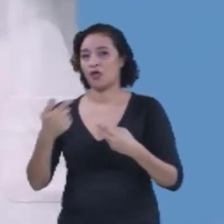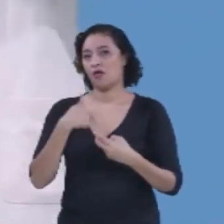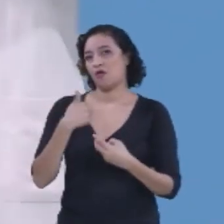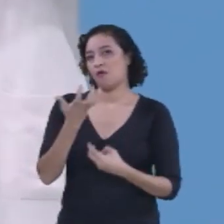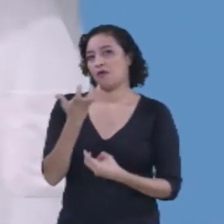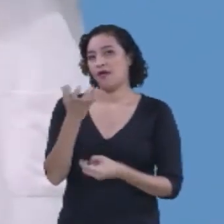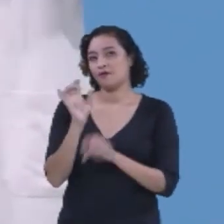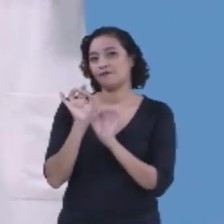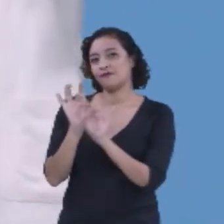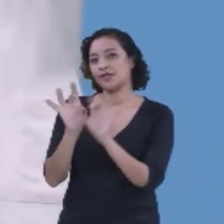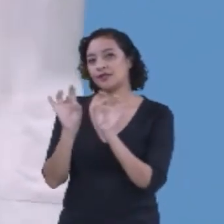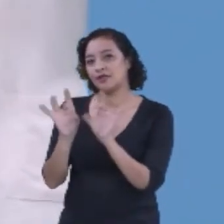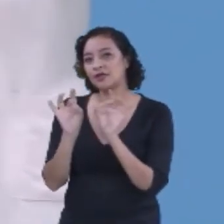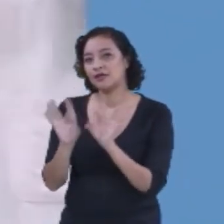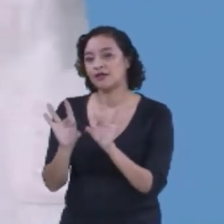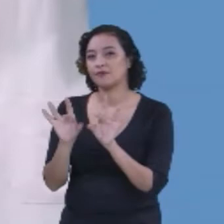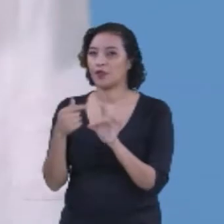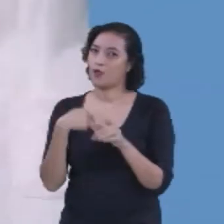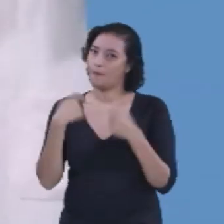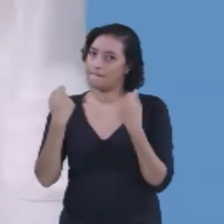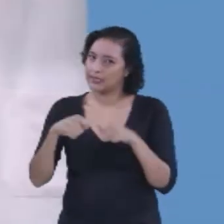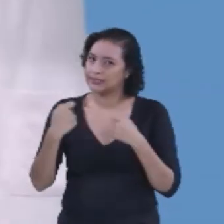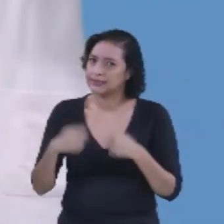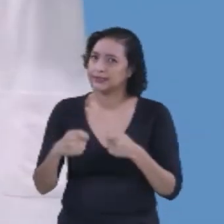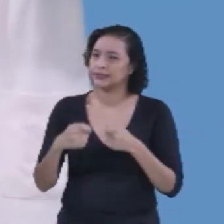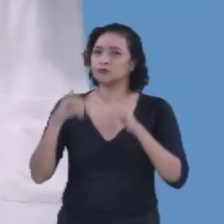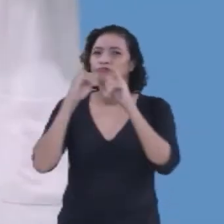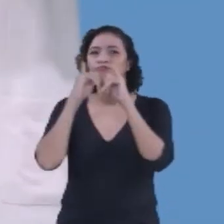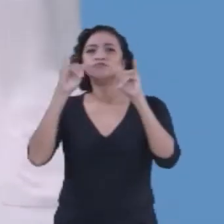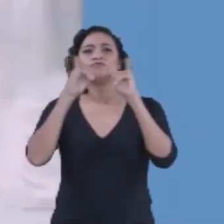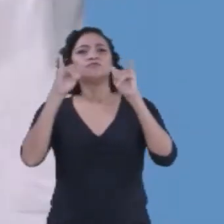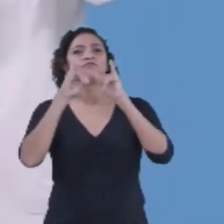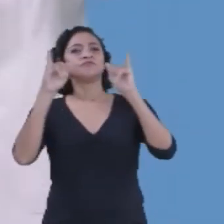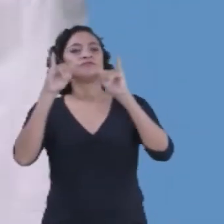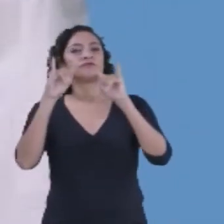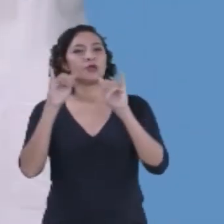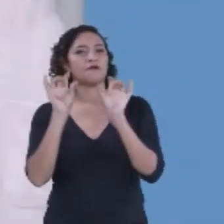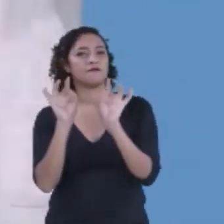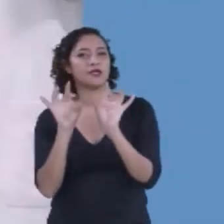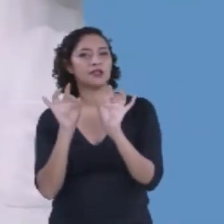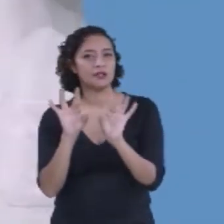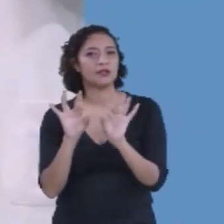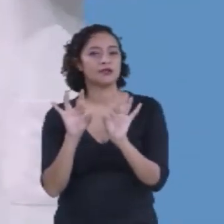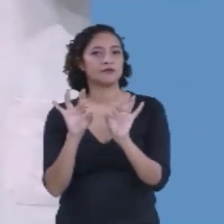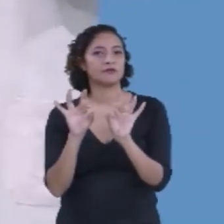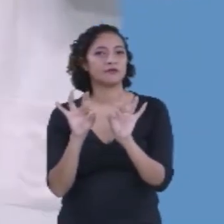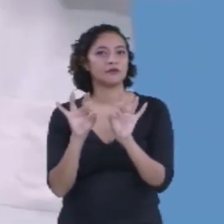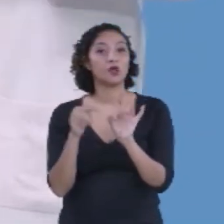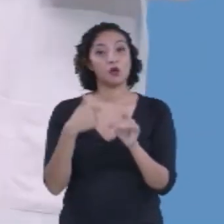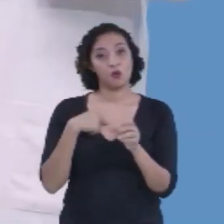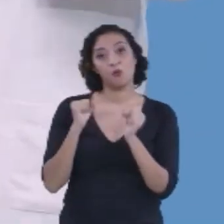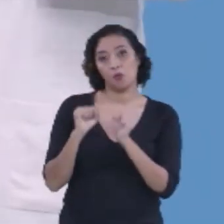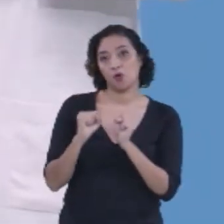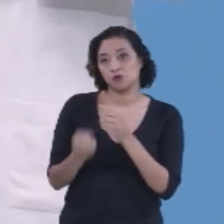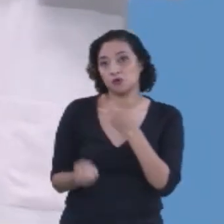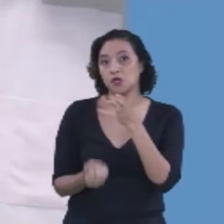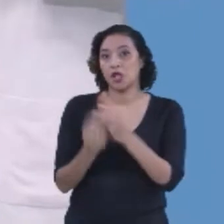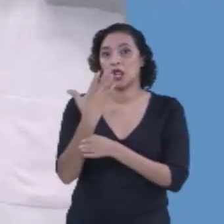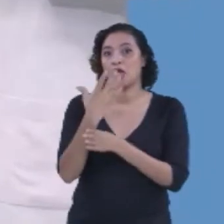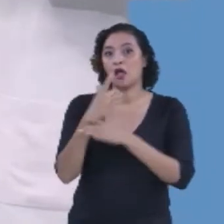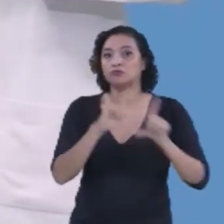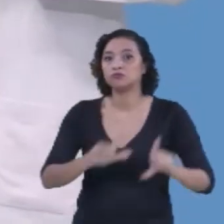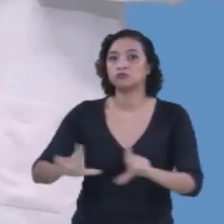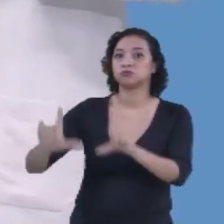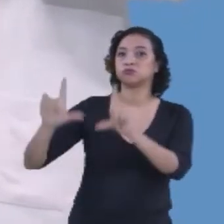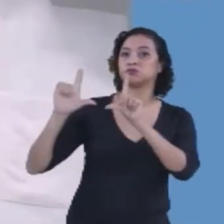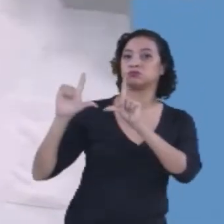que eu preciso, no caso, divulgar, que precisa ser vendido, né, eu posso criar aqui, no caso, um anúncio